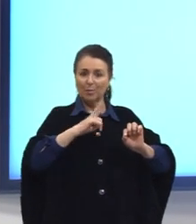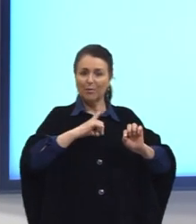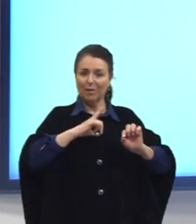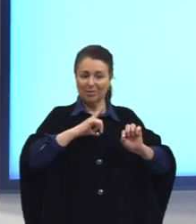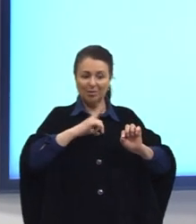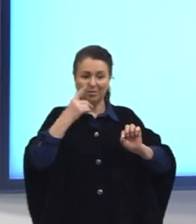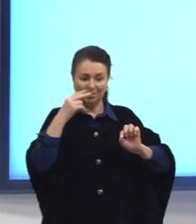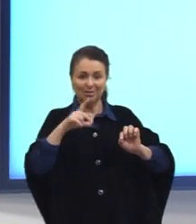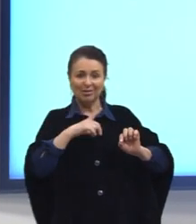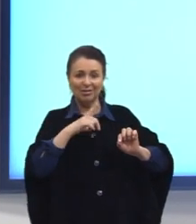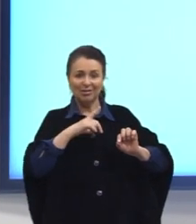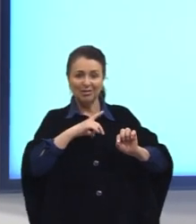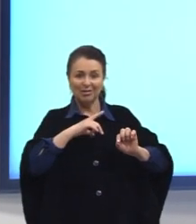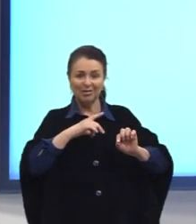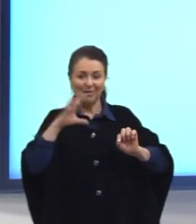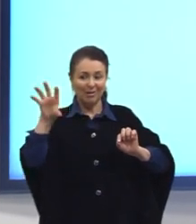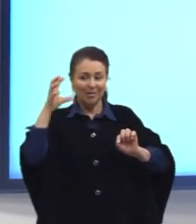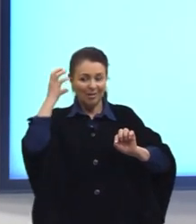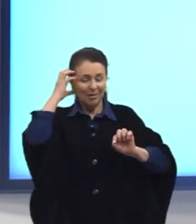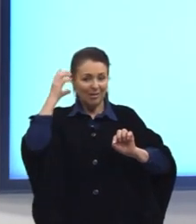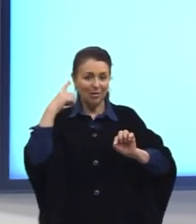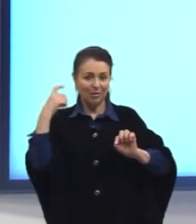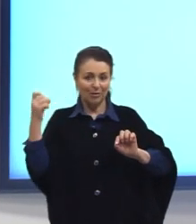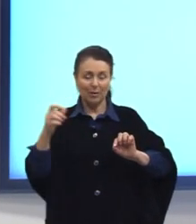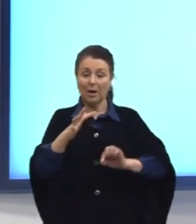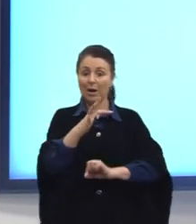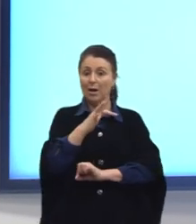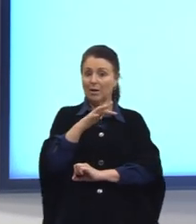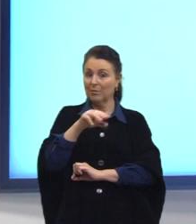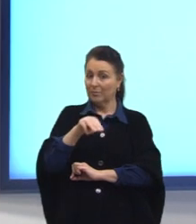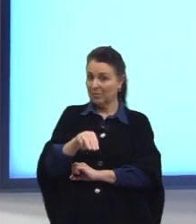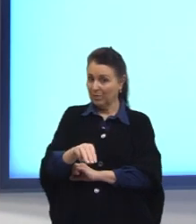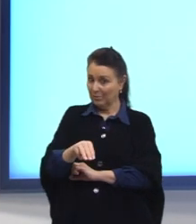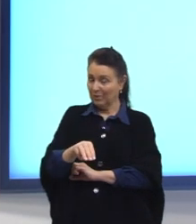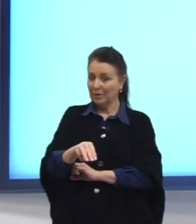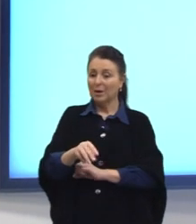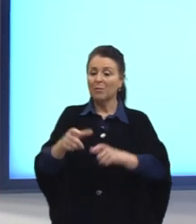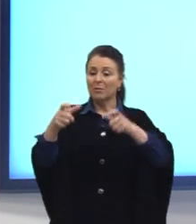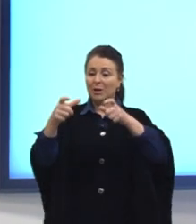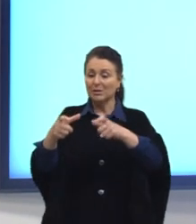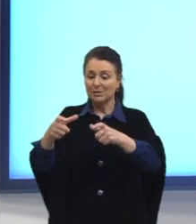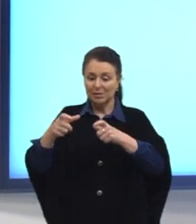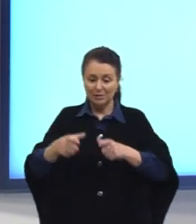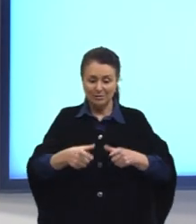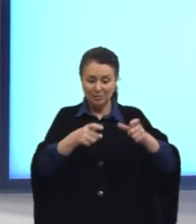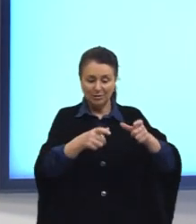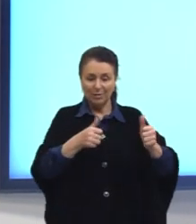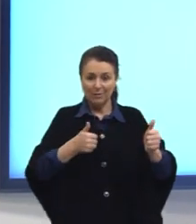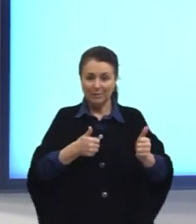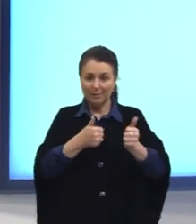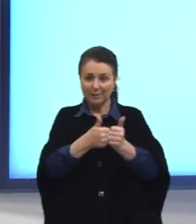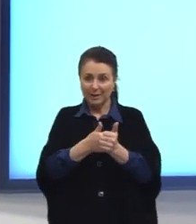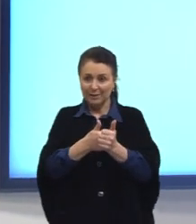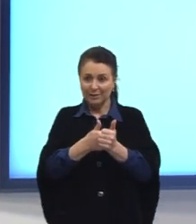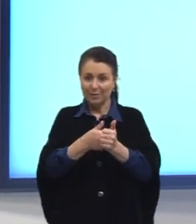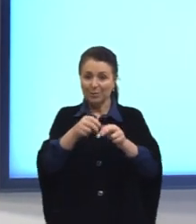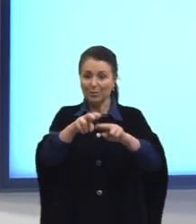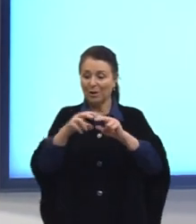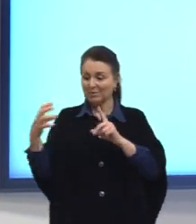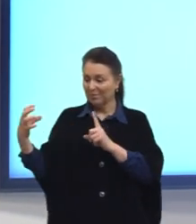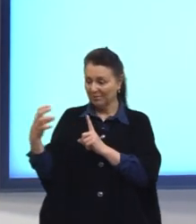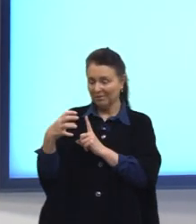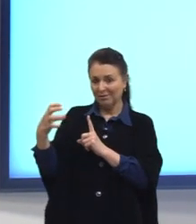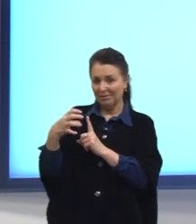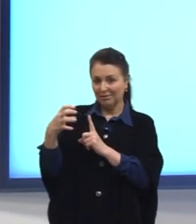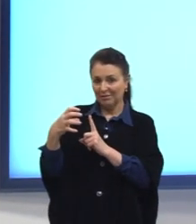mas a FM ela é para regiões mais próximas e tem a questão da interferência também